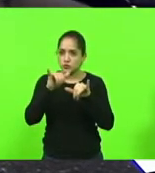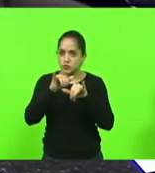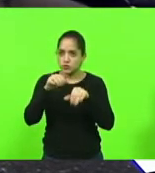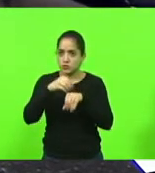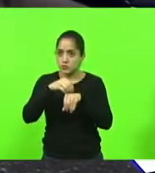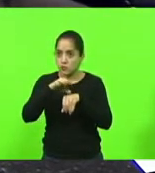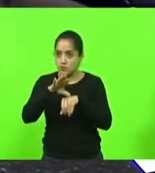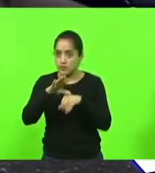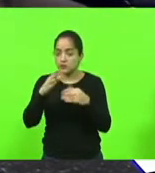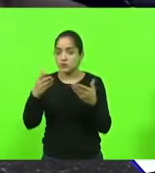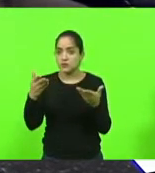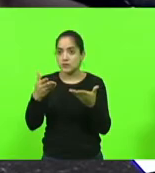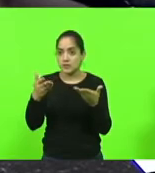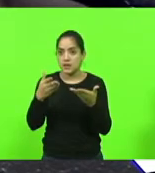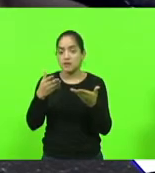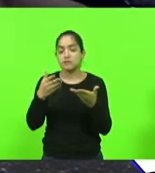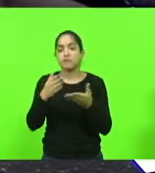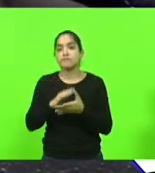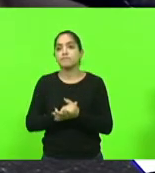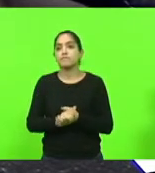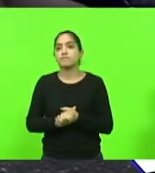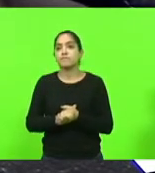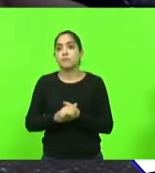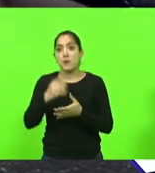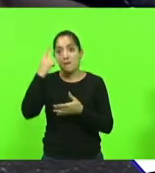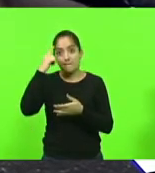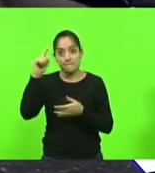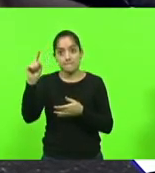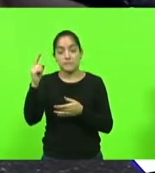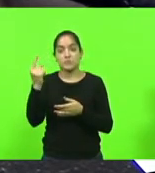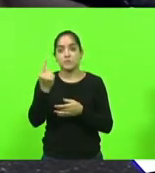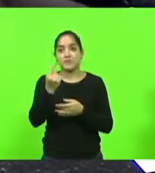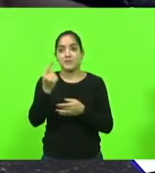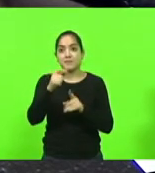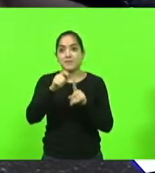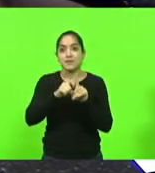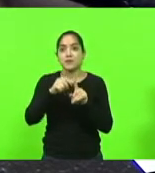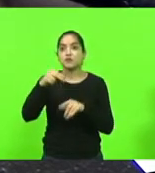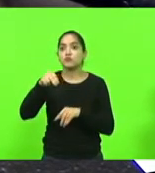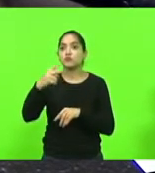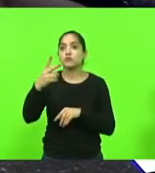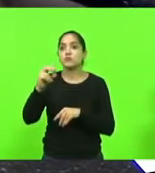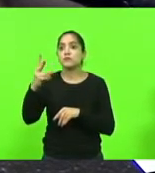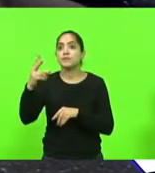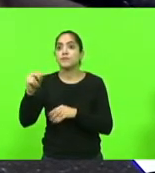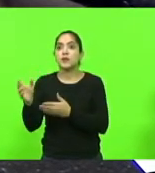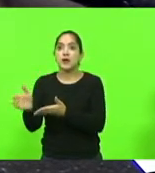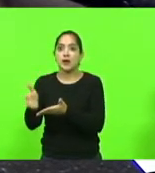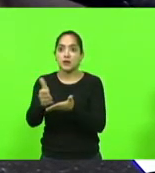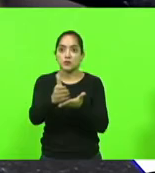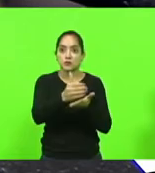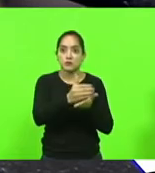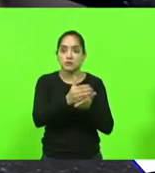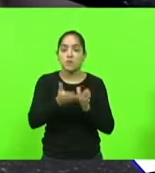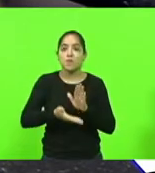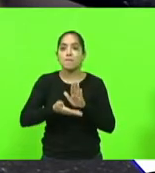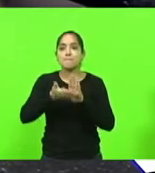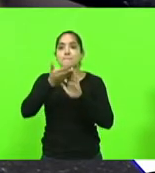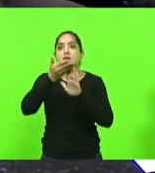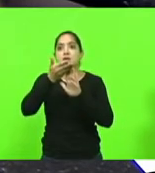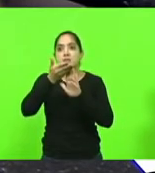o Estado deve estar acostumado. No dia 1 de novembro de 2020, a arrecadação de Santa Catarina tem a maior alta da